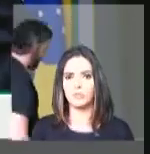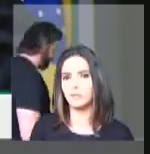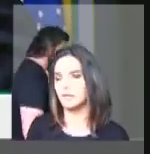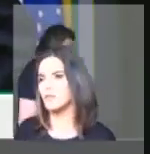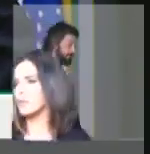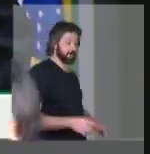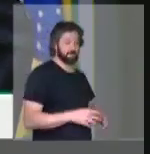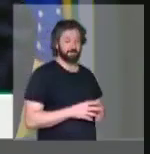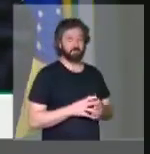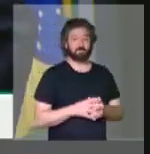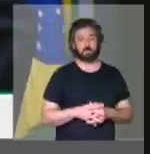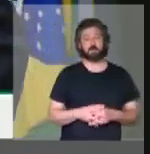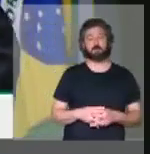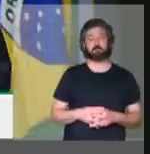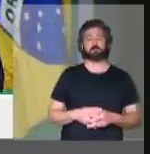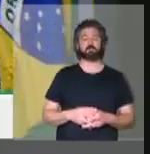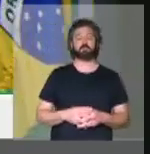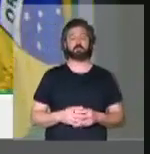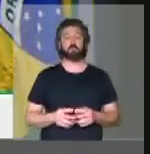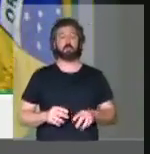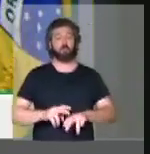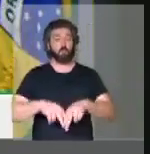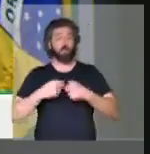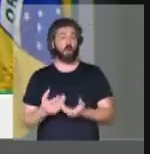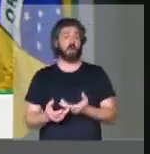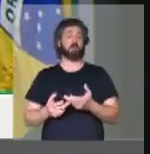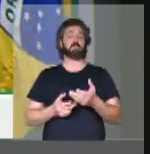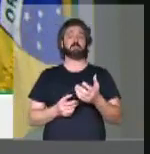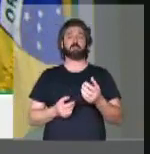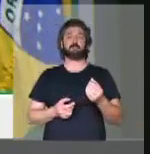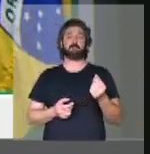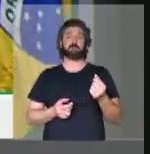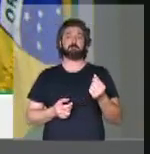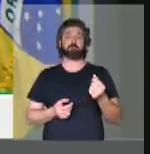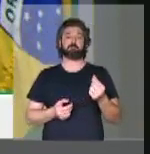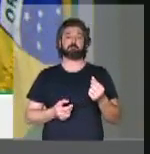República pela maneira